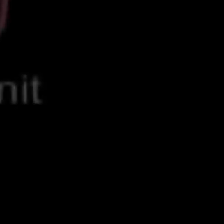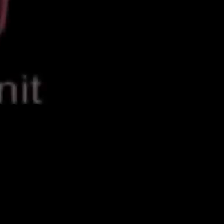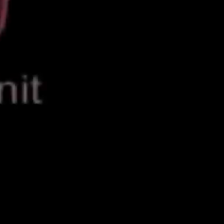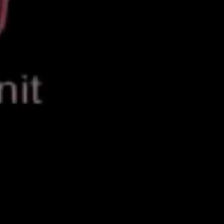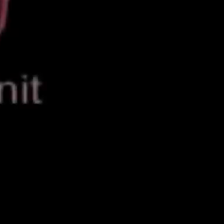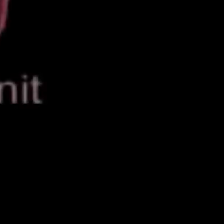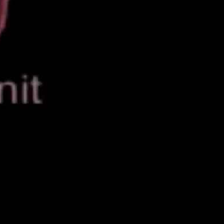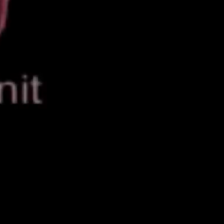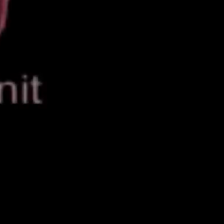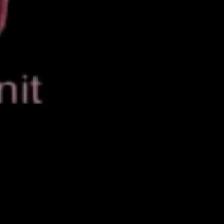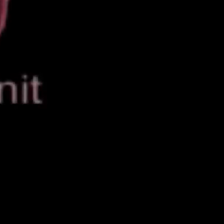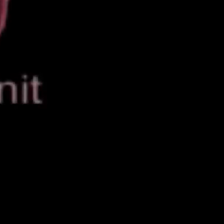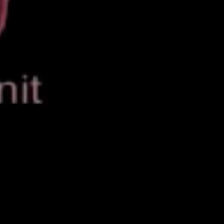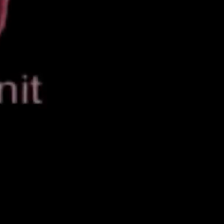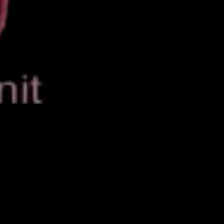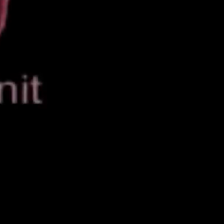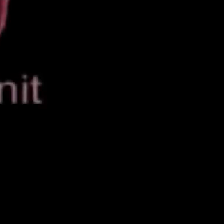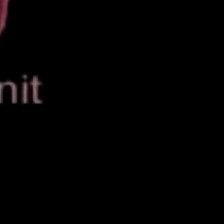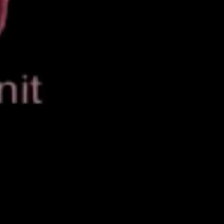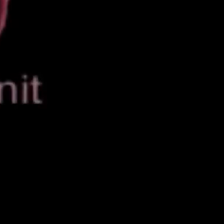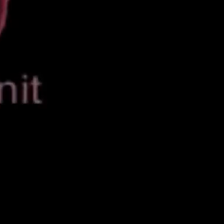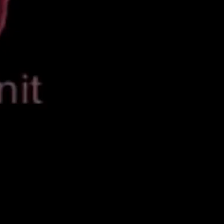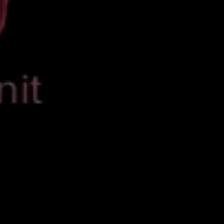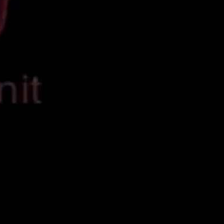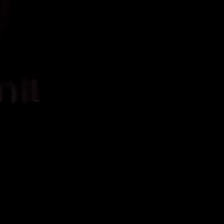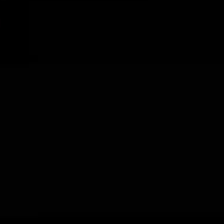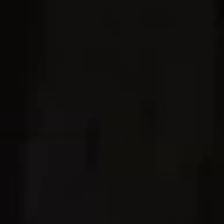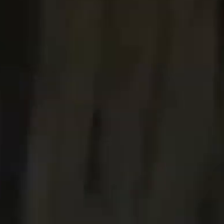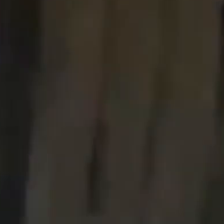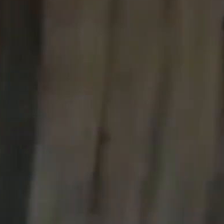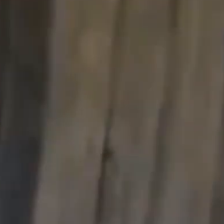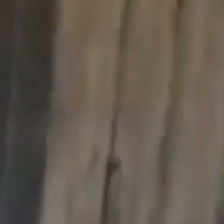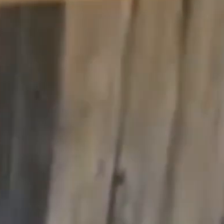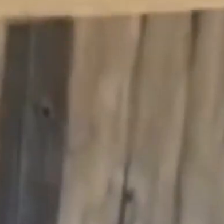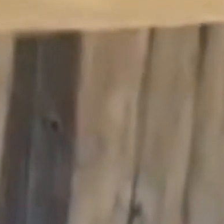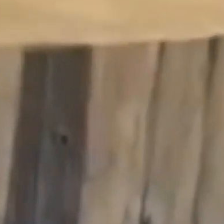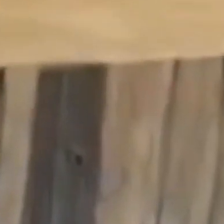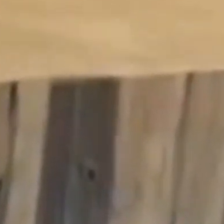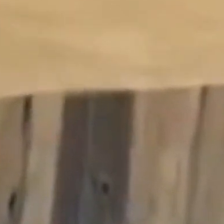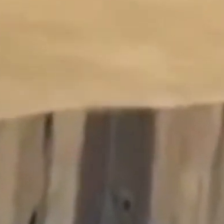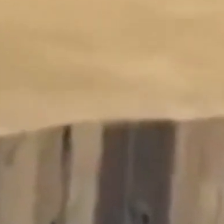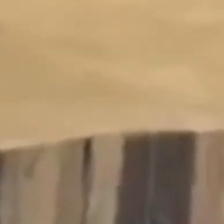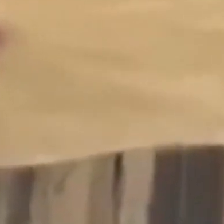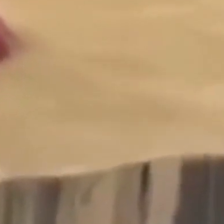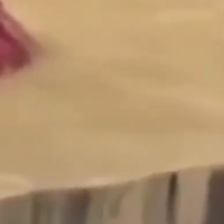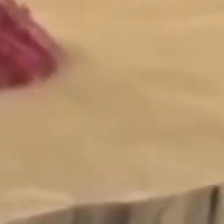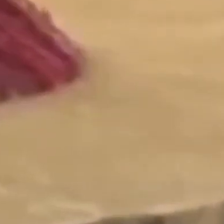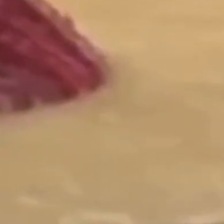Thank you.